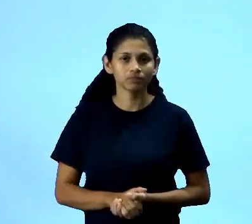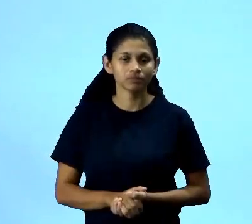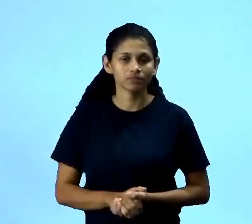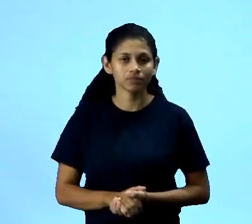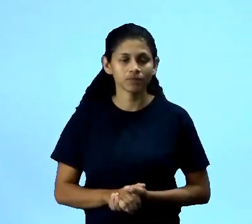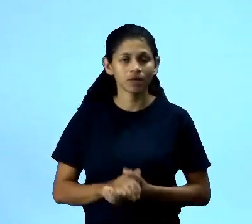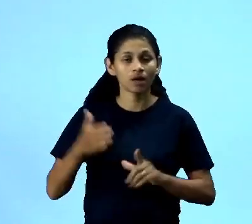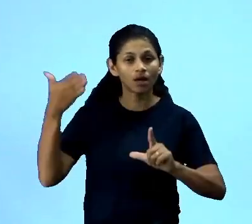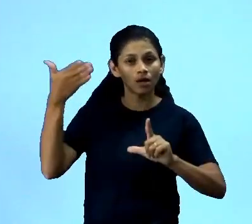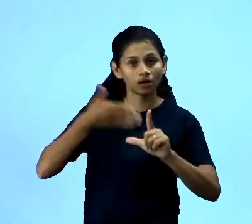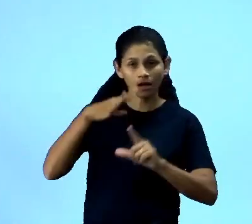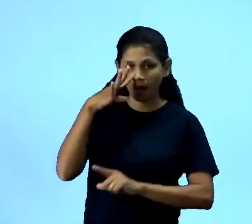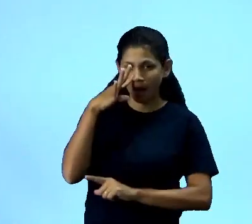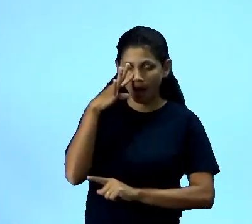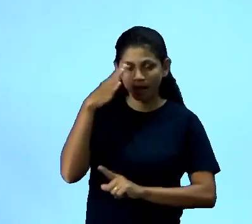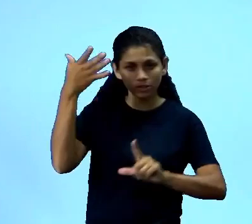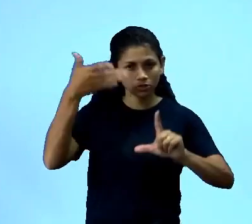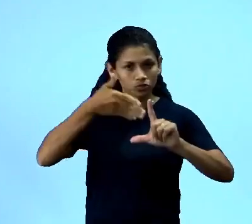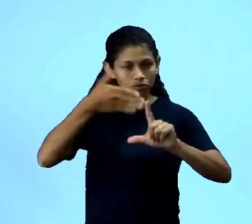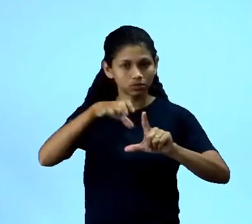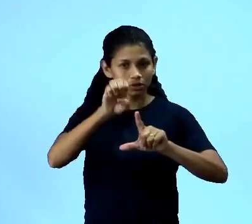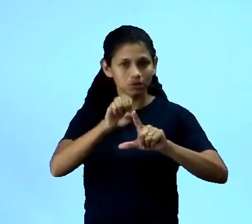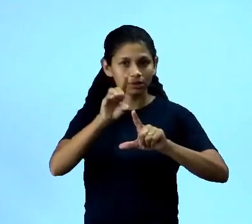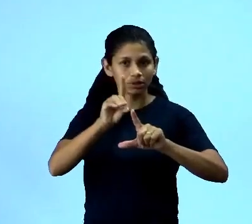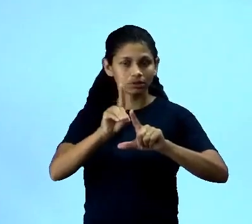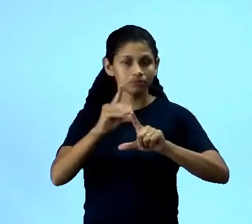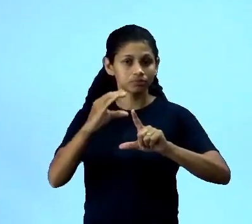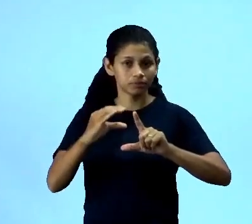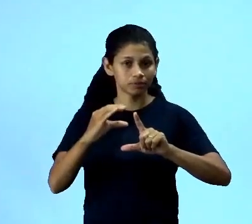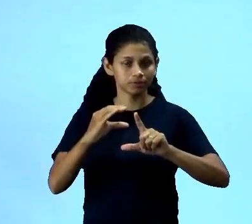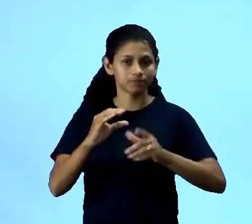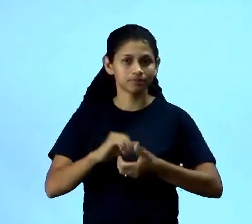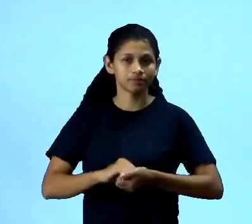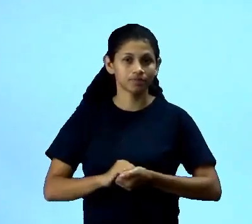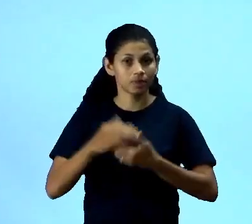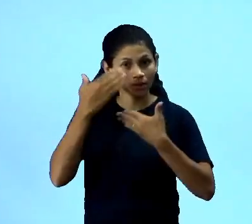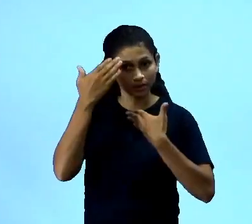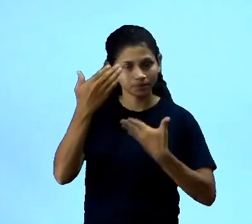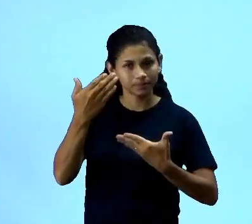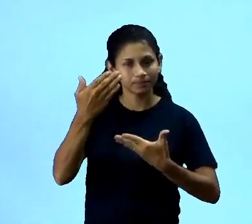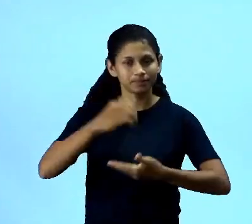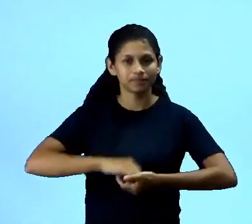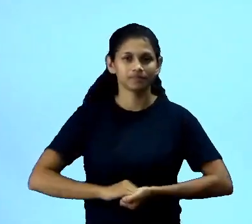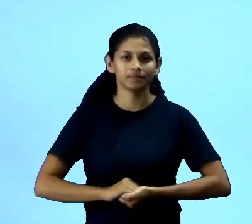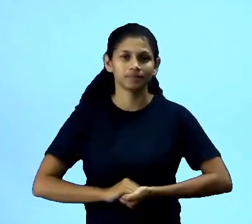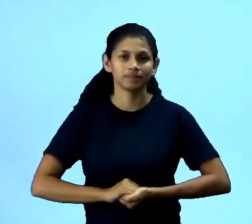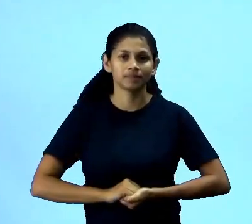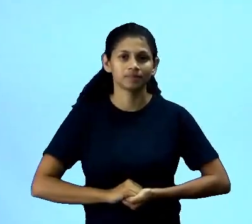Assistam a essa aula novamente. Acessem a plataforma Eduque Acre. Obrigada.